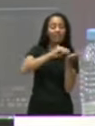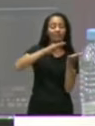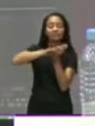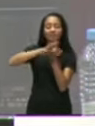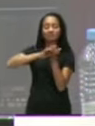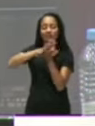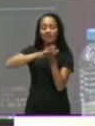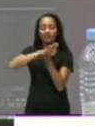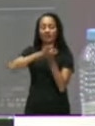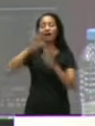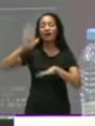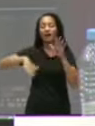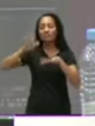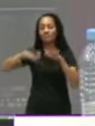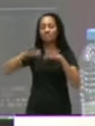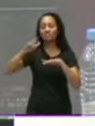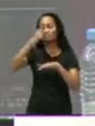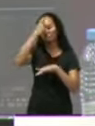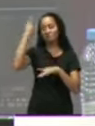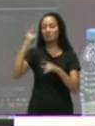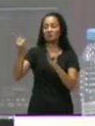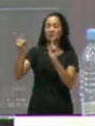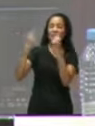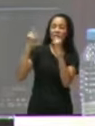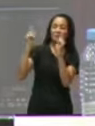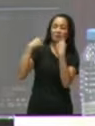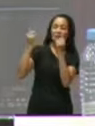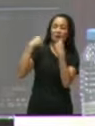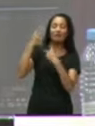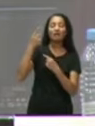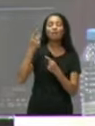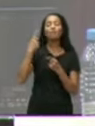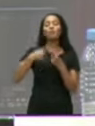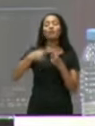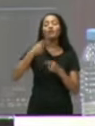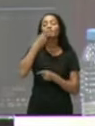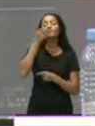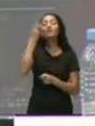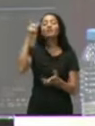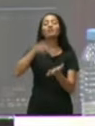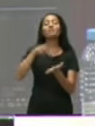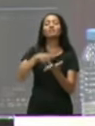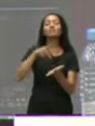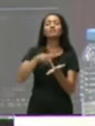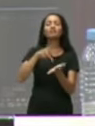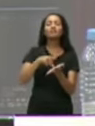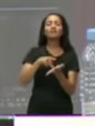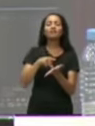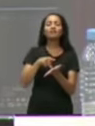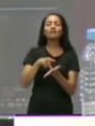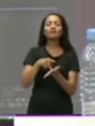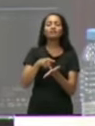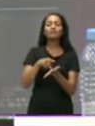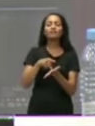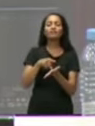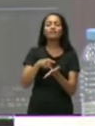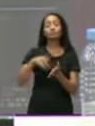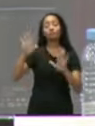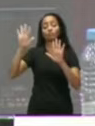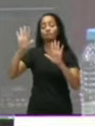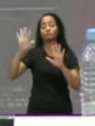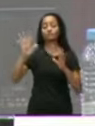na política porque às vezes eu falo a verdade. Eu cala a boca porque quando tu falou ali. Pessoal, por